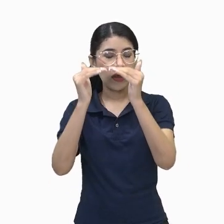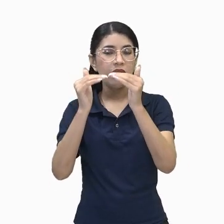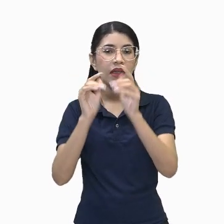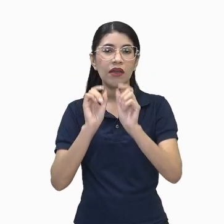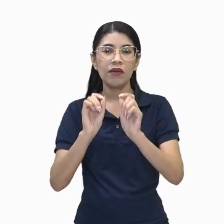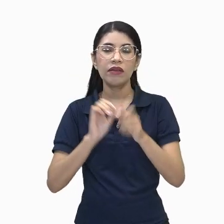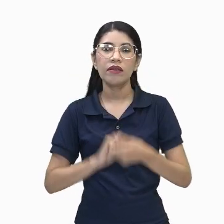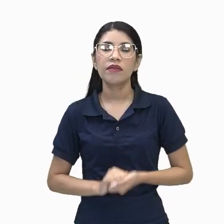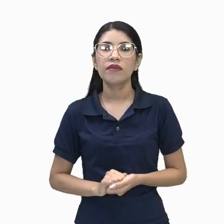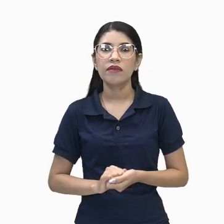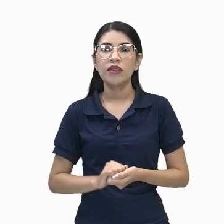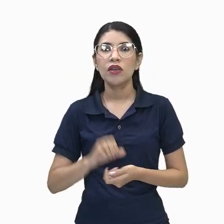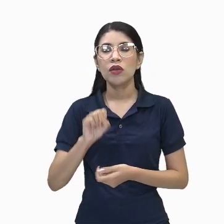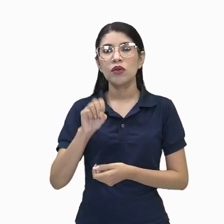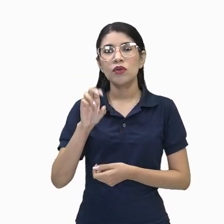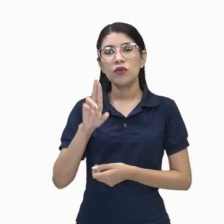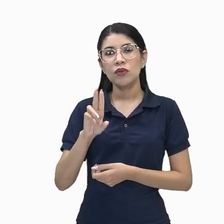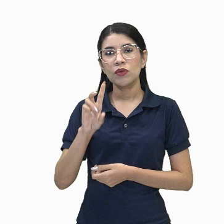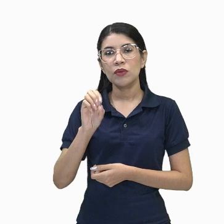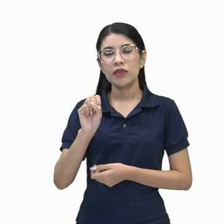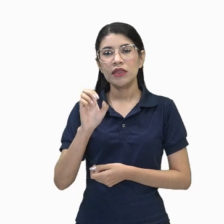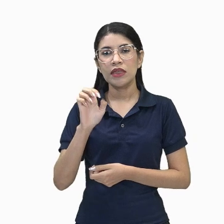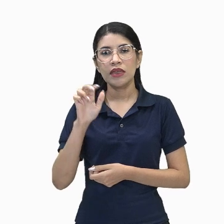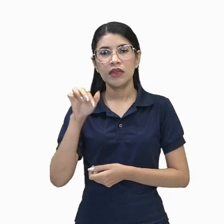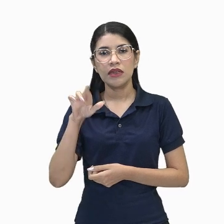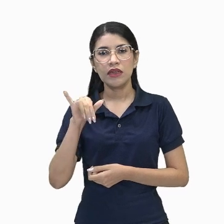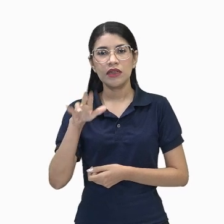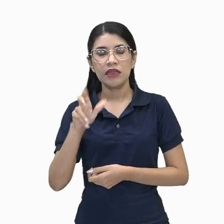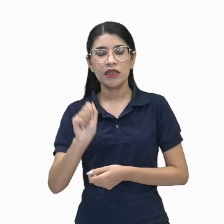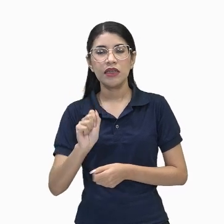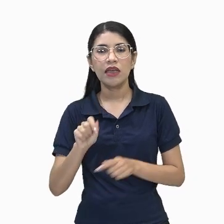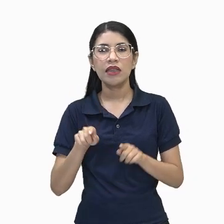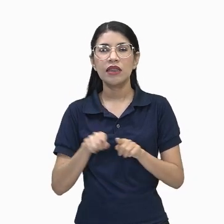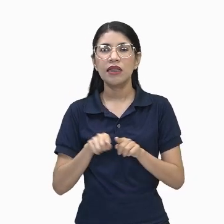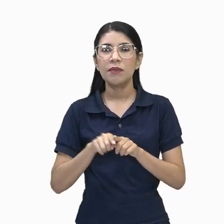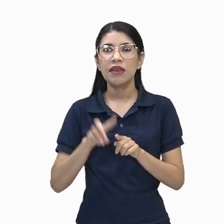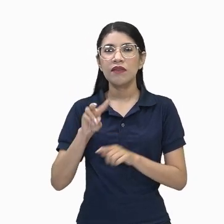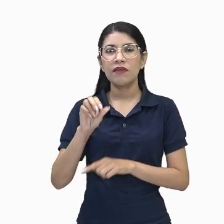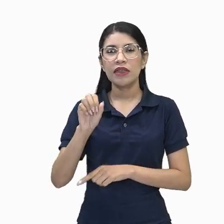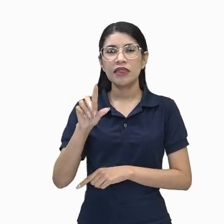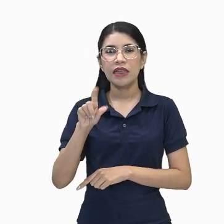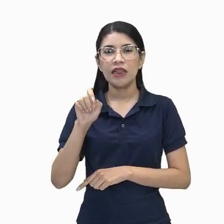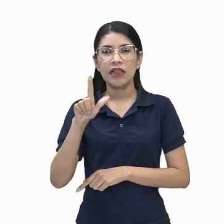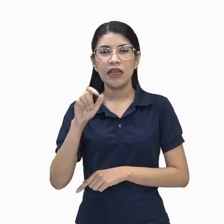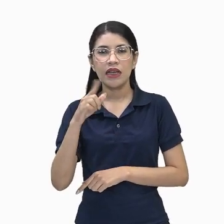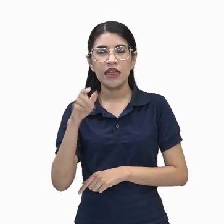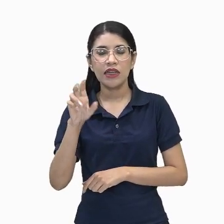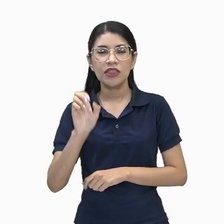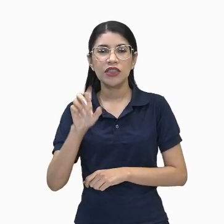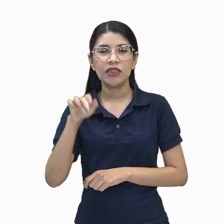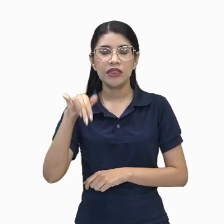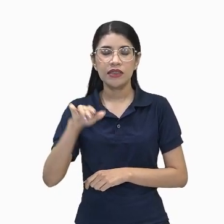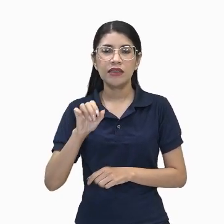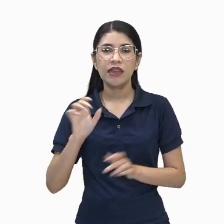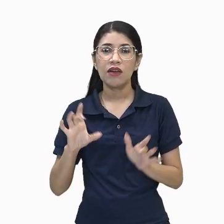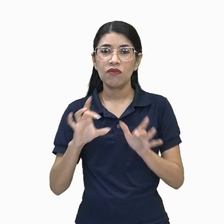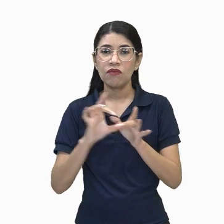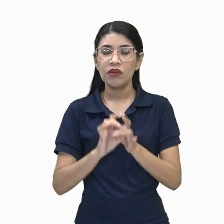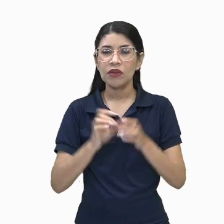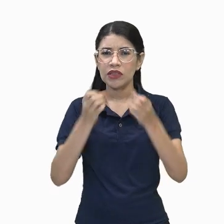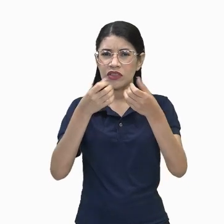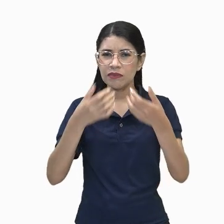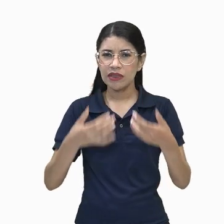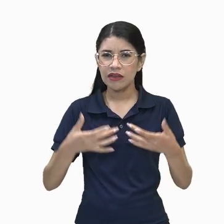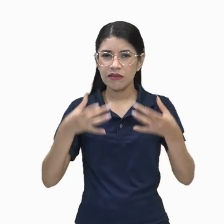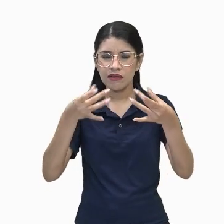nome de suzerania e vassalagem, os chamados vínculos de vassalagem, que a gente vai começar